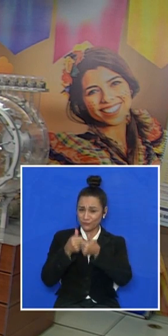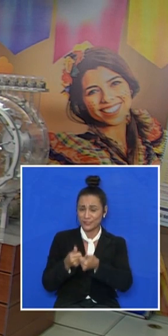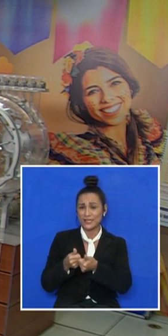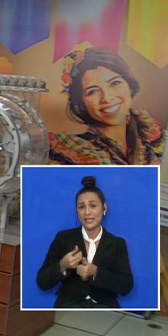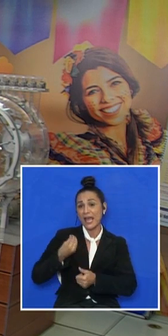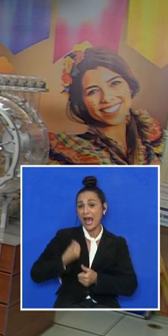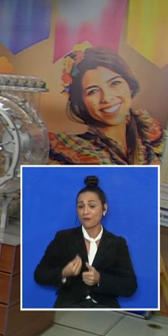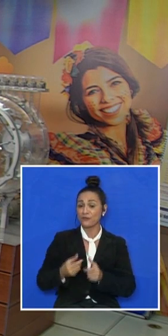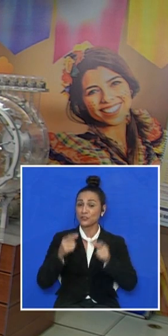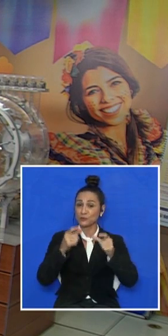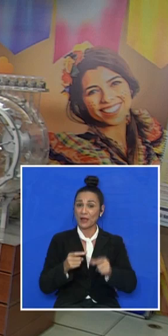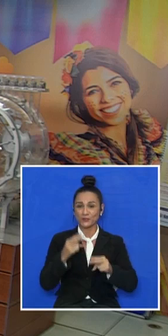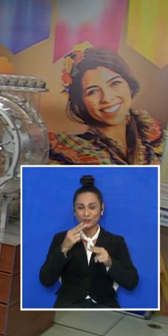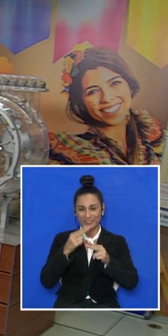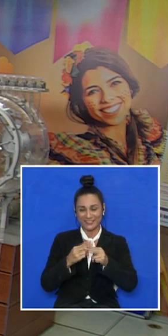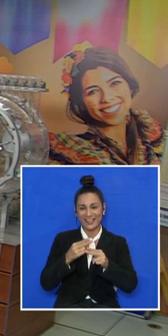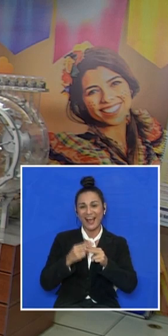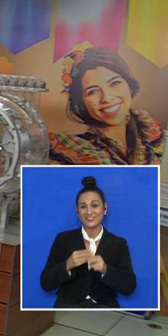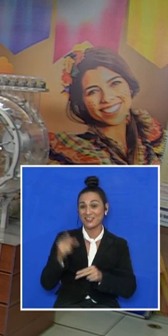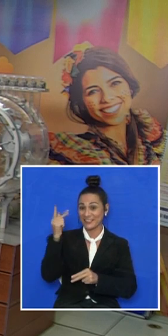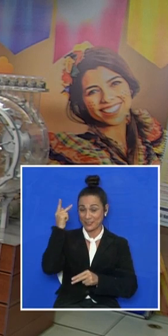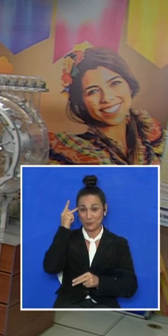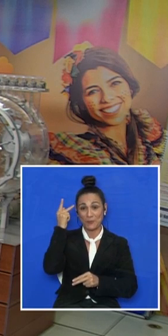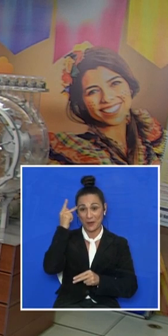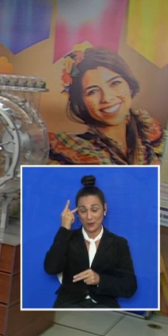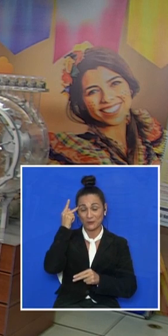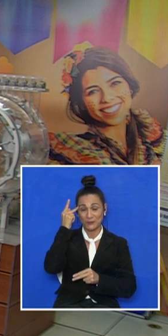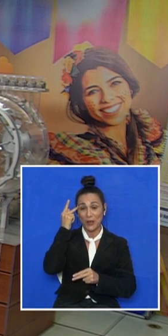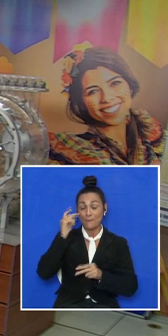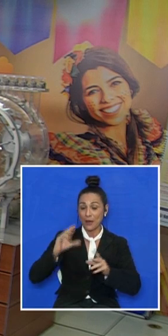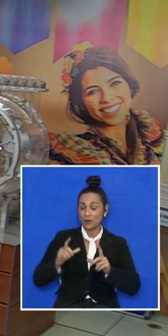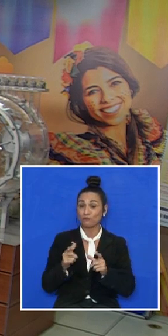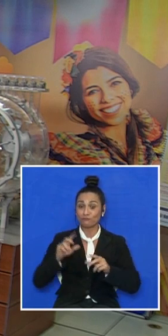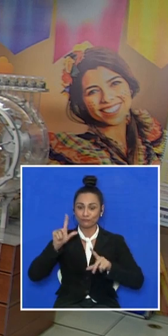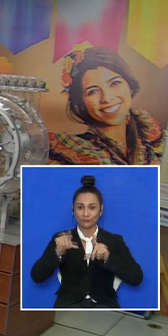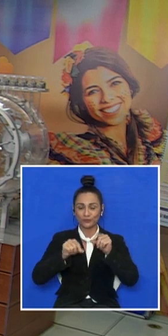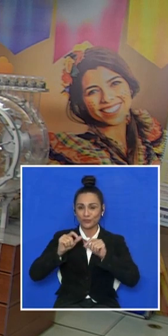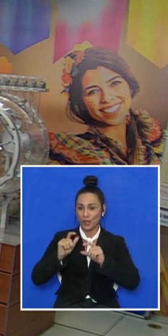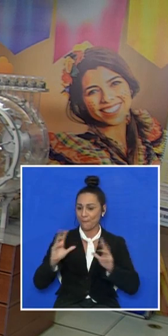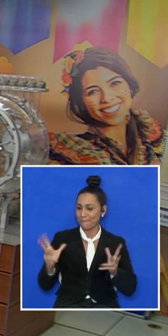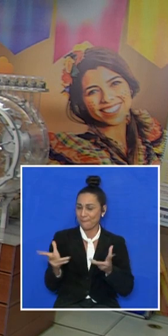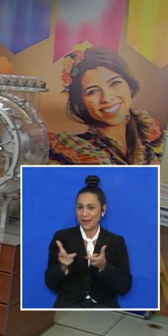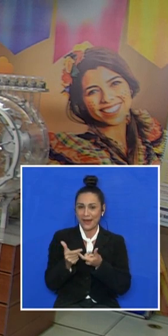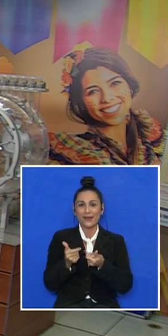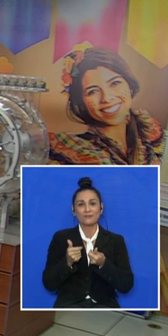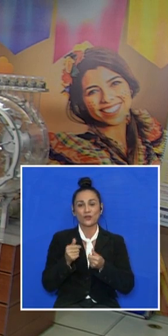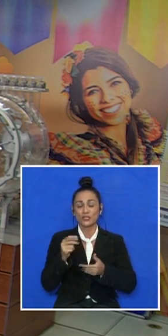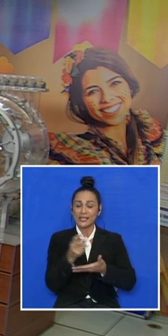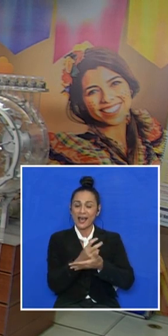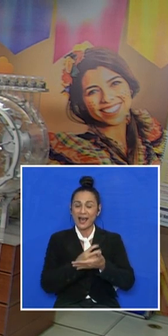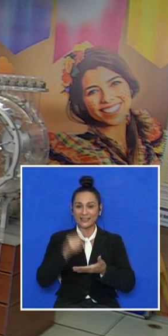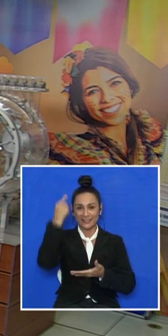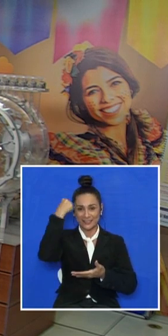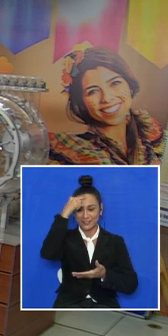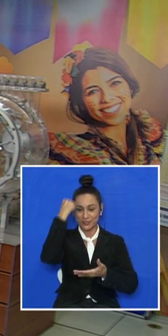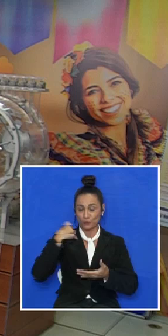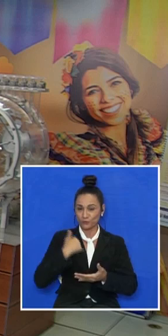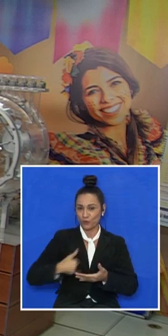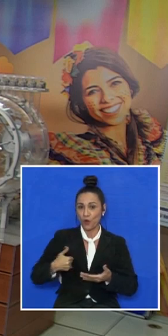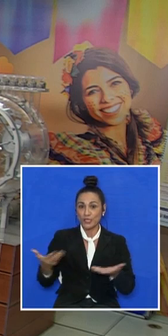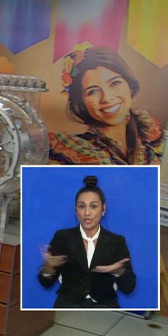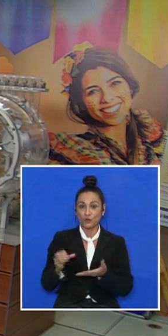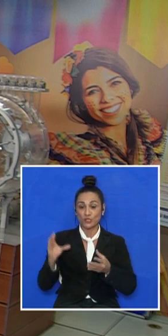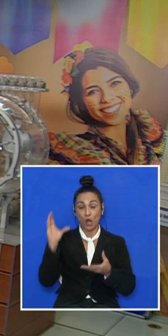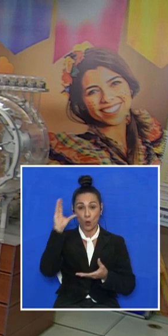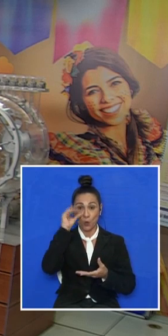ao vivo diretamente aqui do Espaço Loterias Caixa em São Paulo para o grande sorteio desta noite, a Quina de São João, que nesta noite